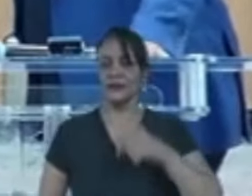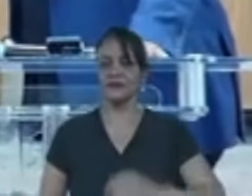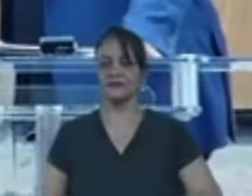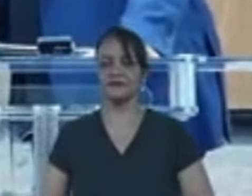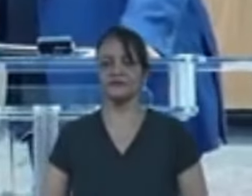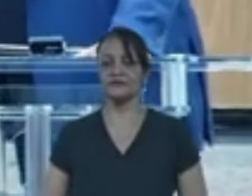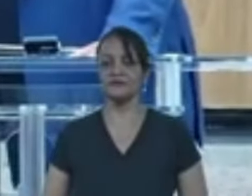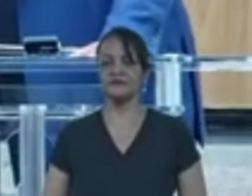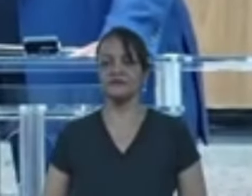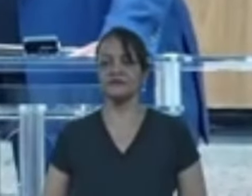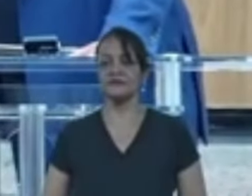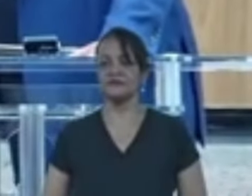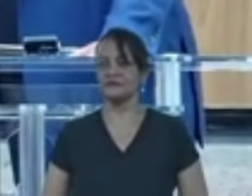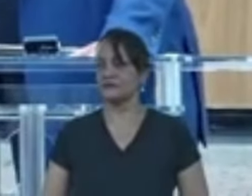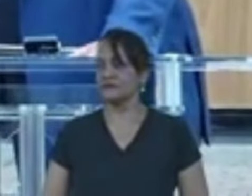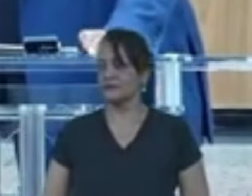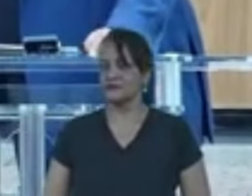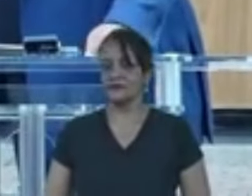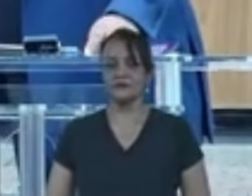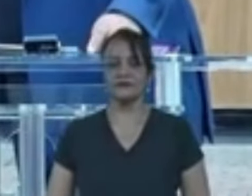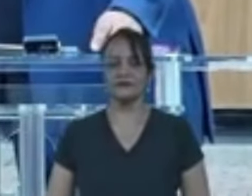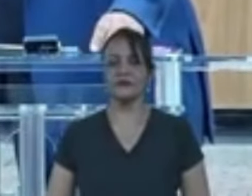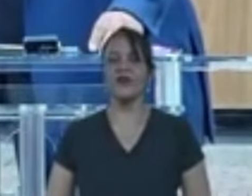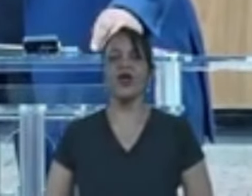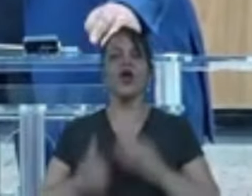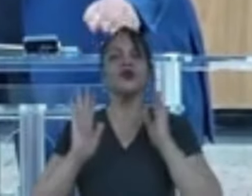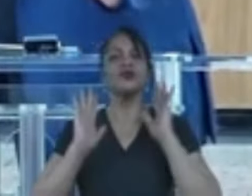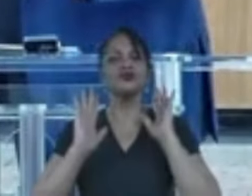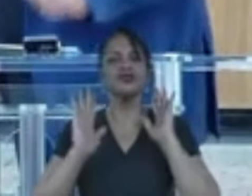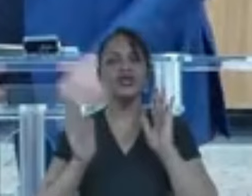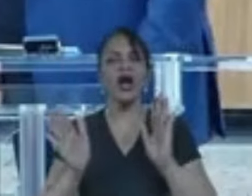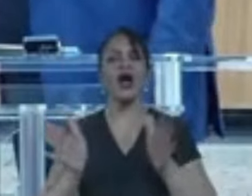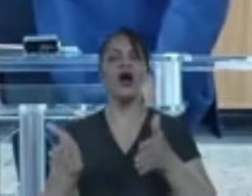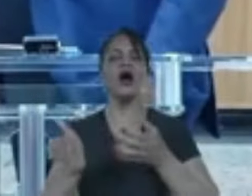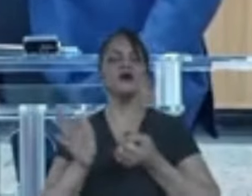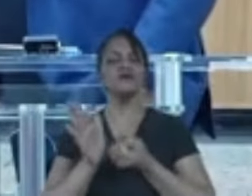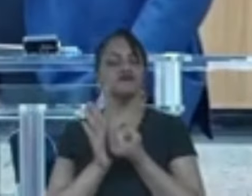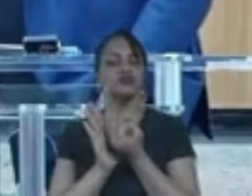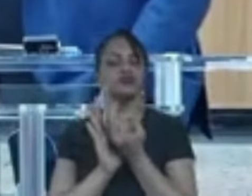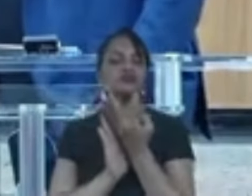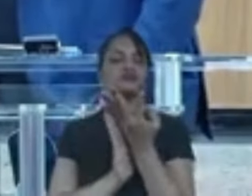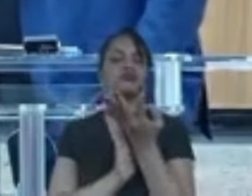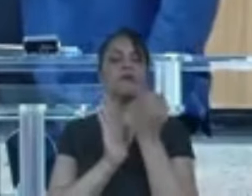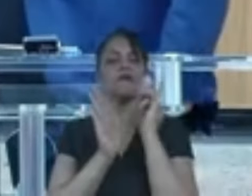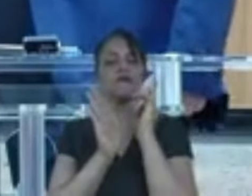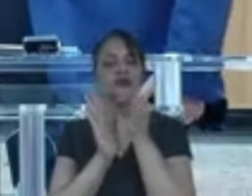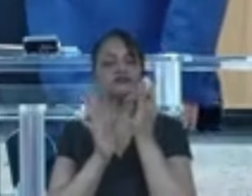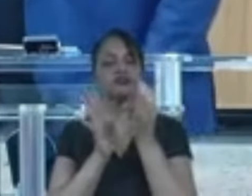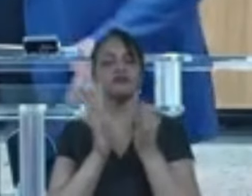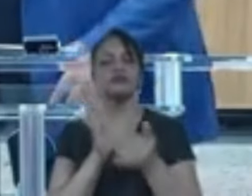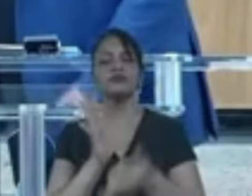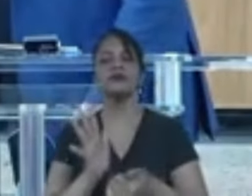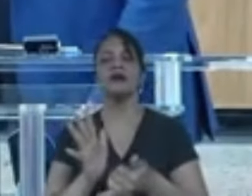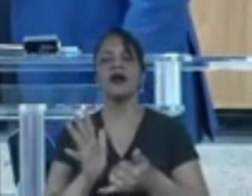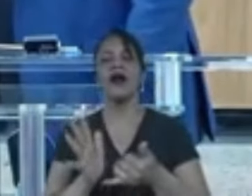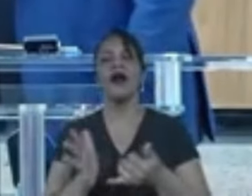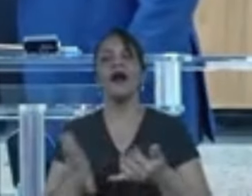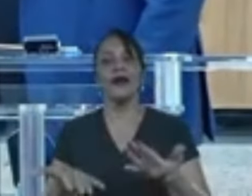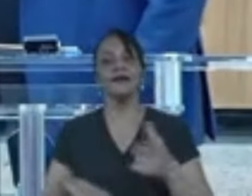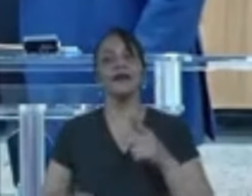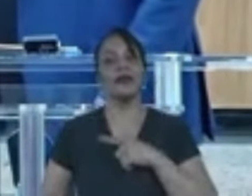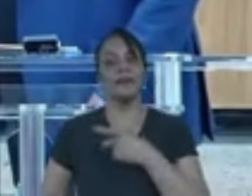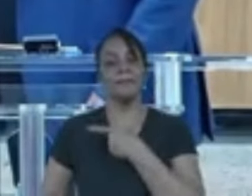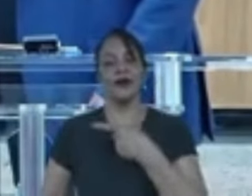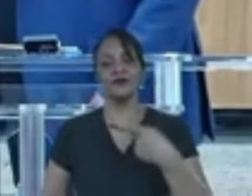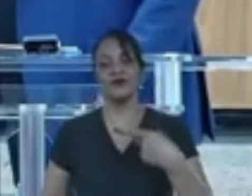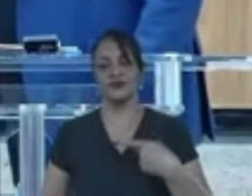Eu já falei isso muitas e muitas vezes. Ainda tem pastor na nossa igreja que dá